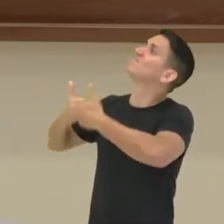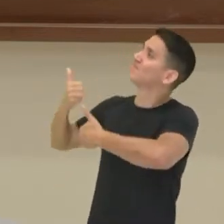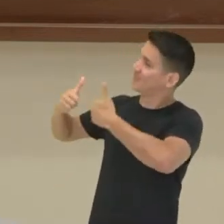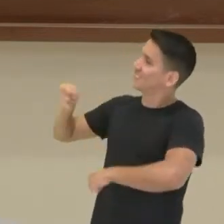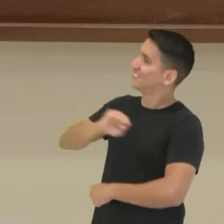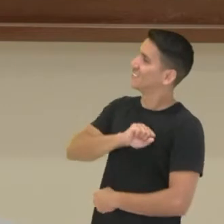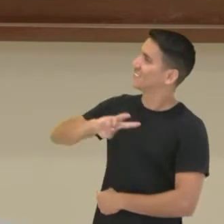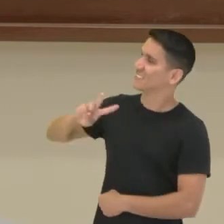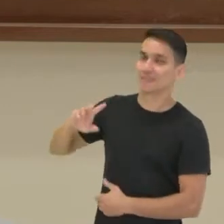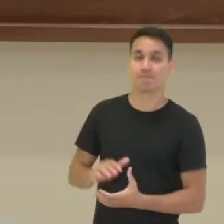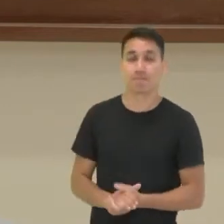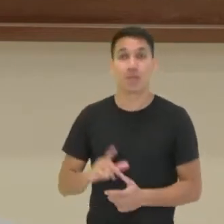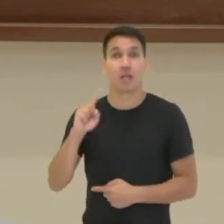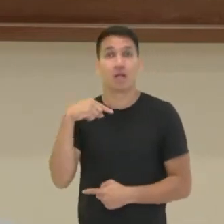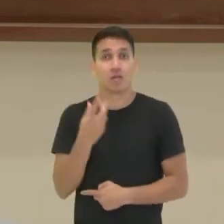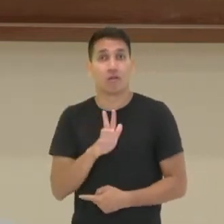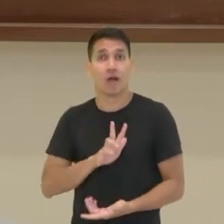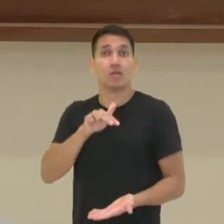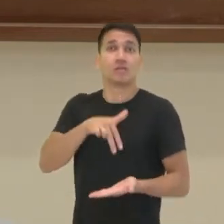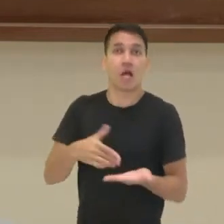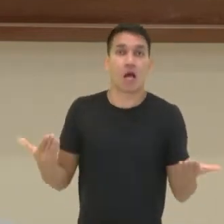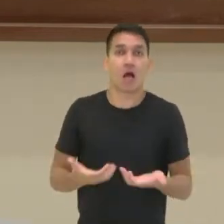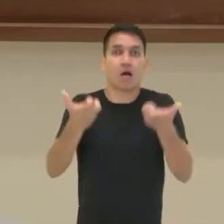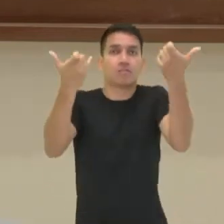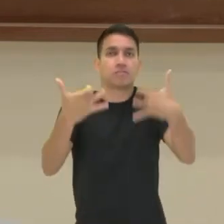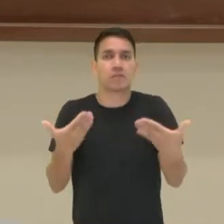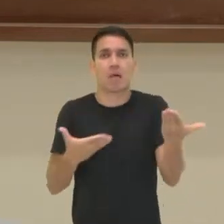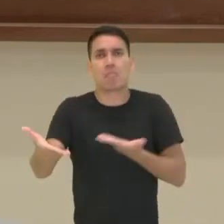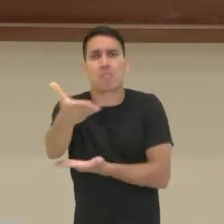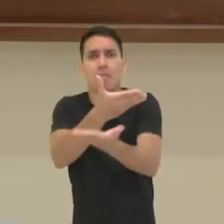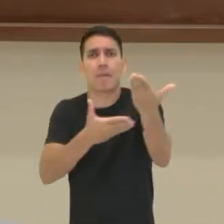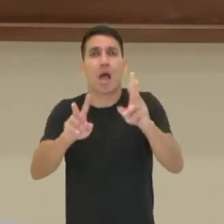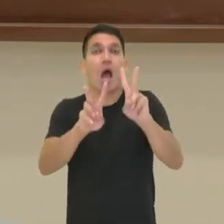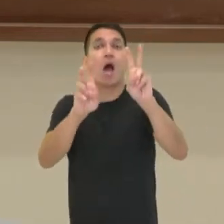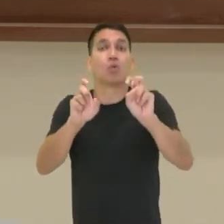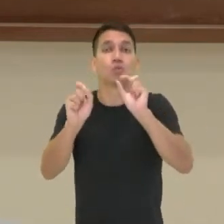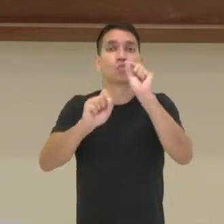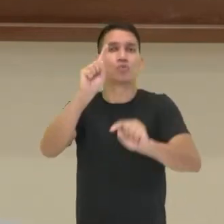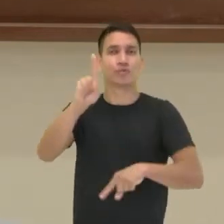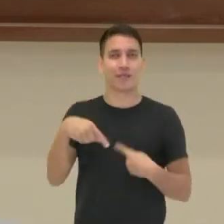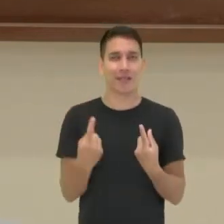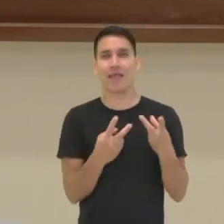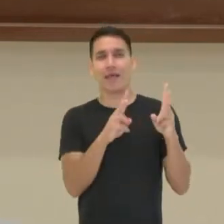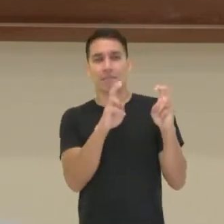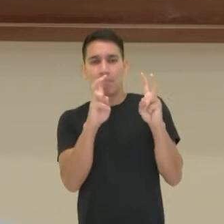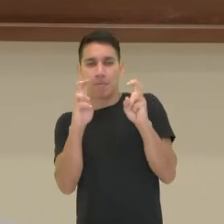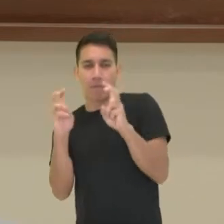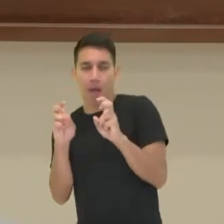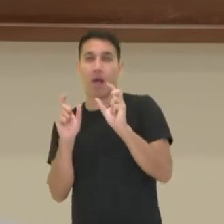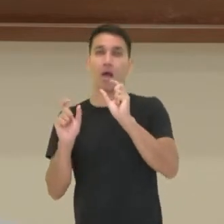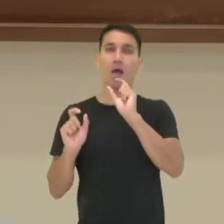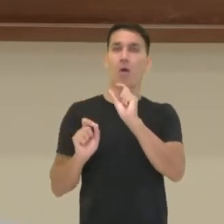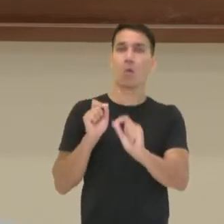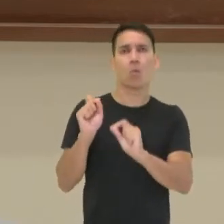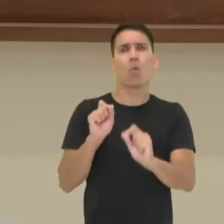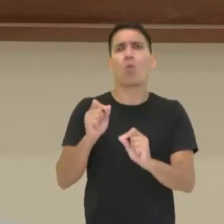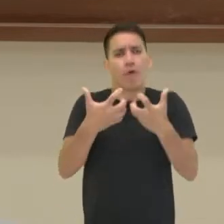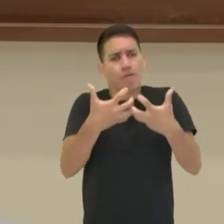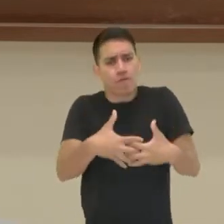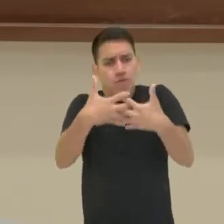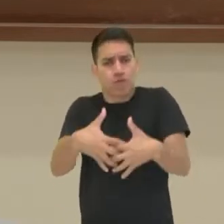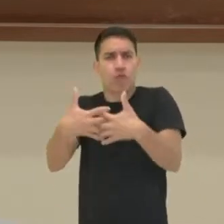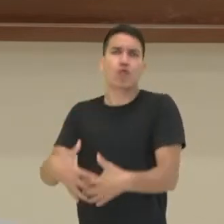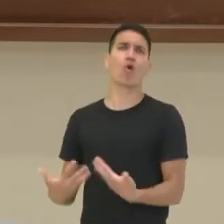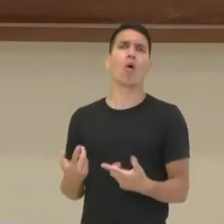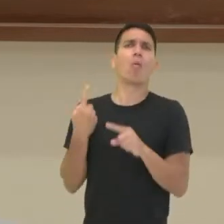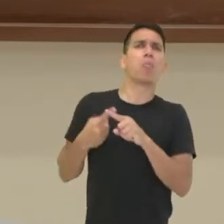Zion? Nós vamos ficar com vocês e vamos discutir então sobre esse assunto, do que funciona, para que